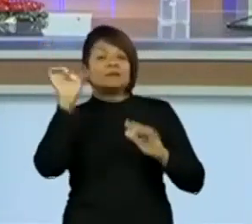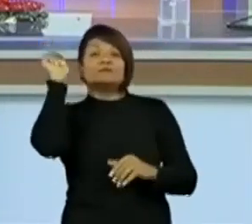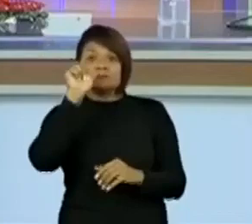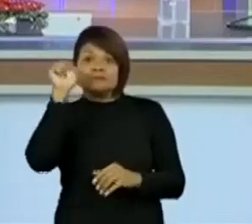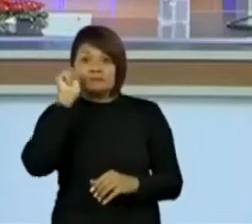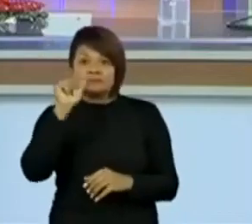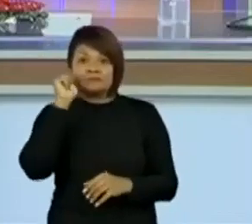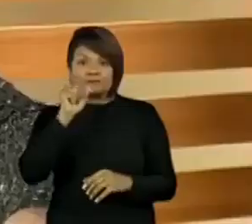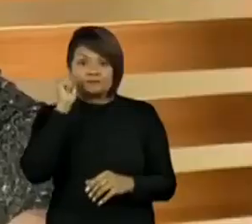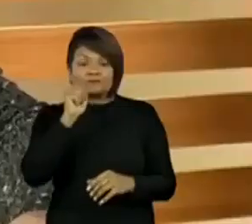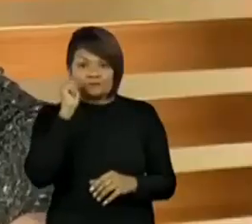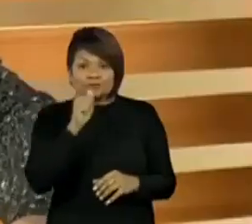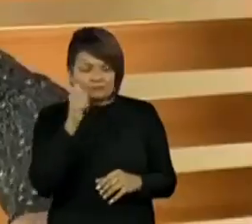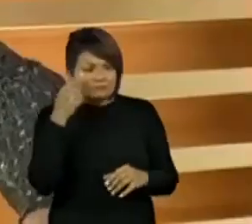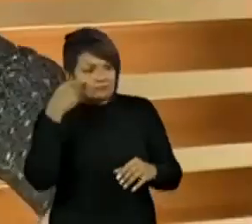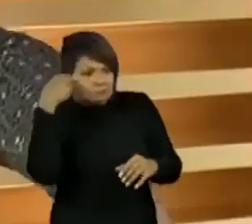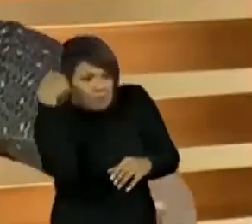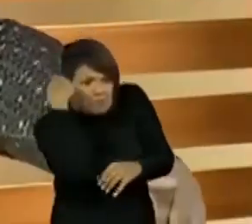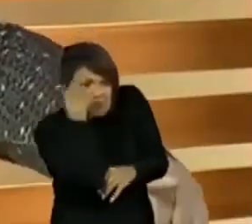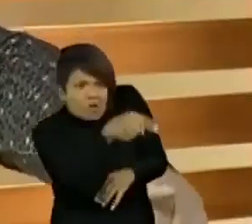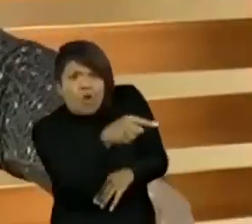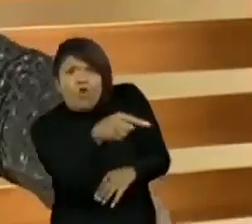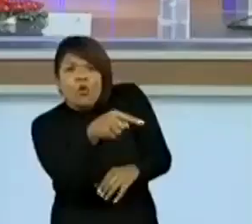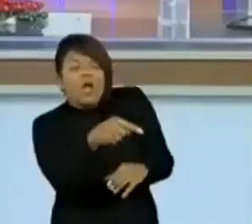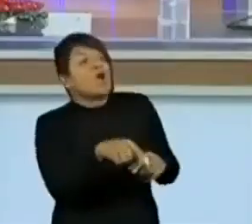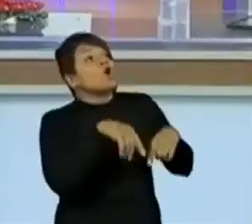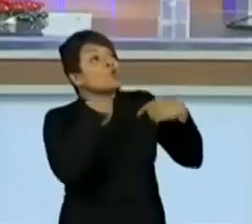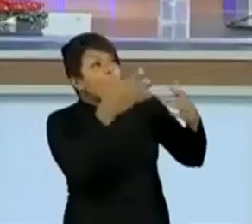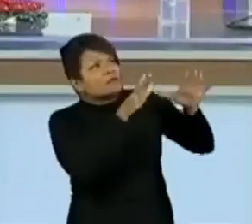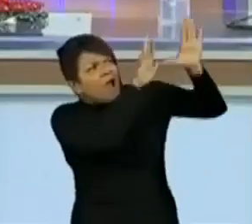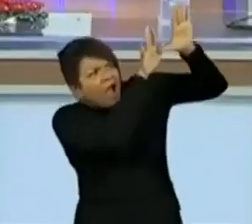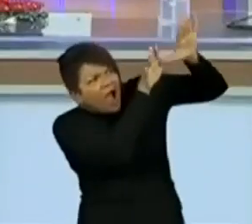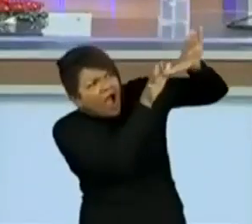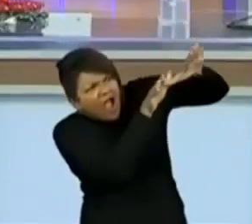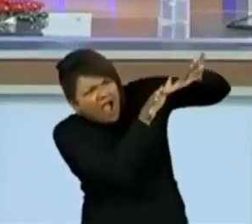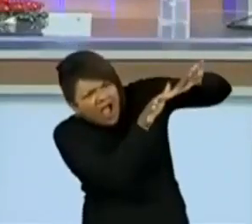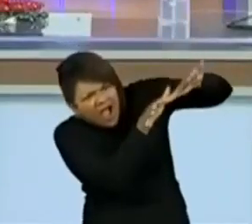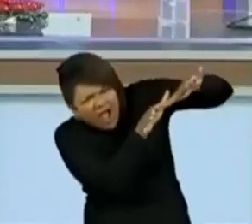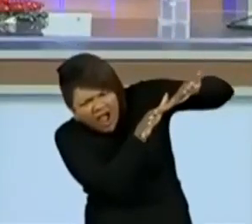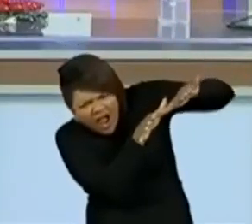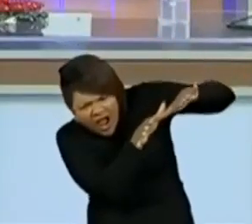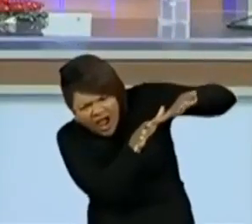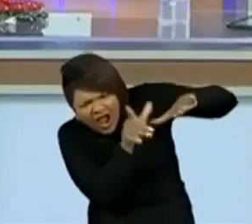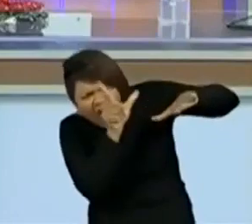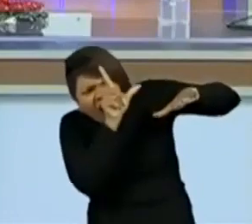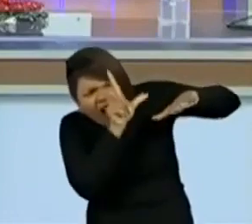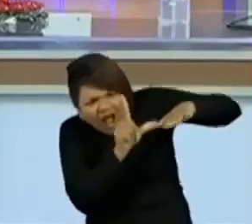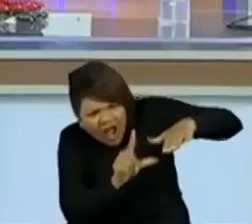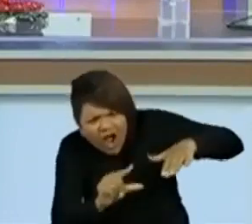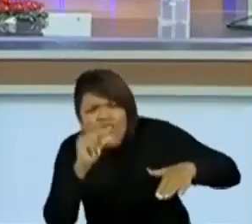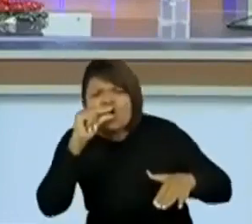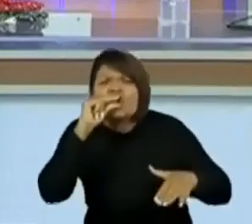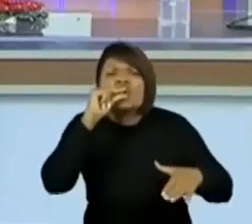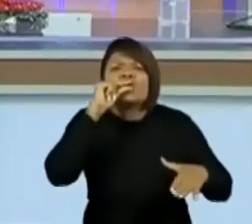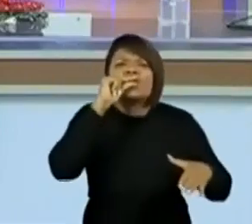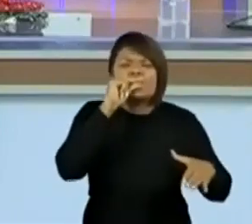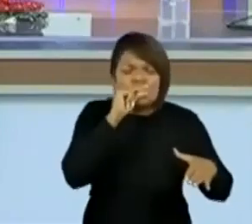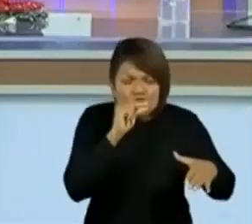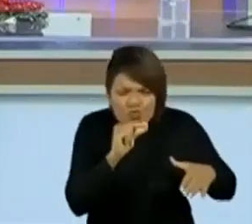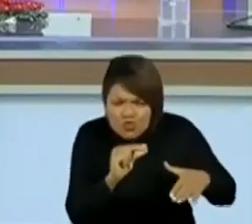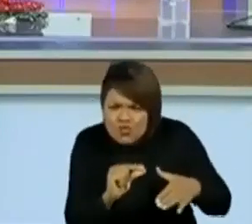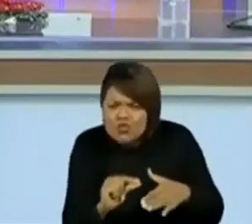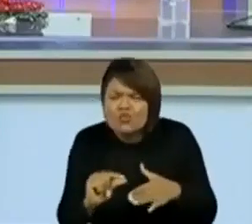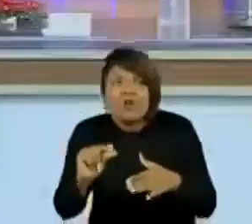pegou justamente esse momento. E quando a águia vinha vindo pegar o peixe e colocou no seu bico,